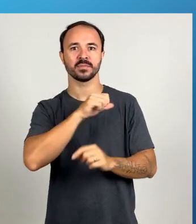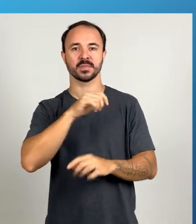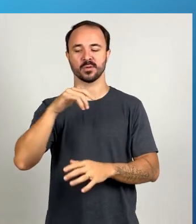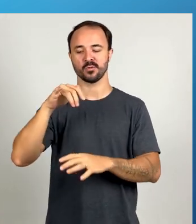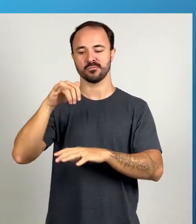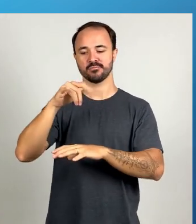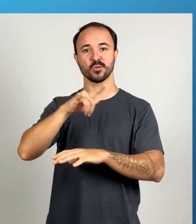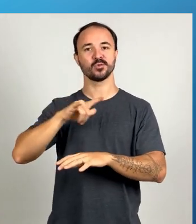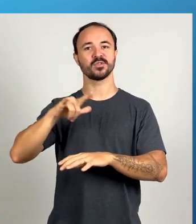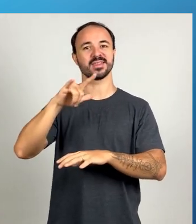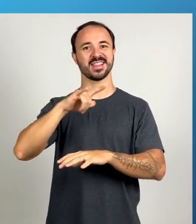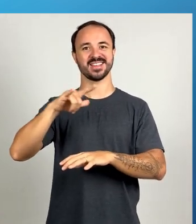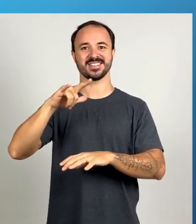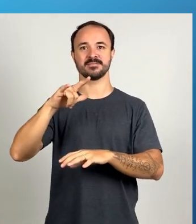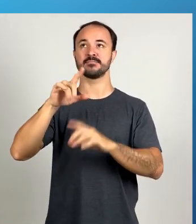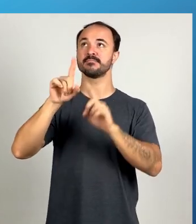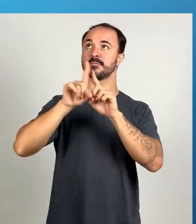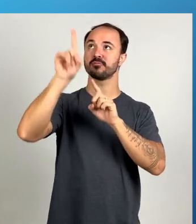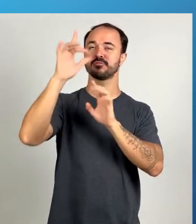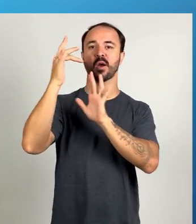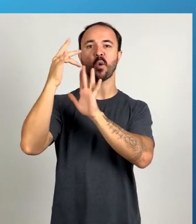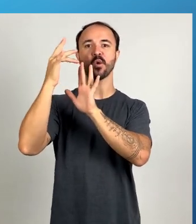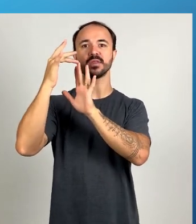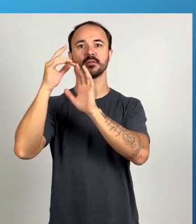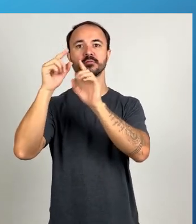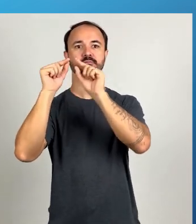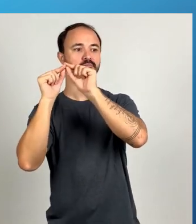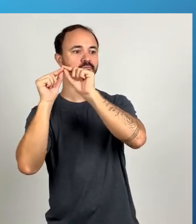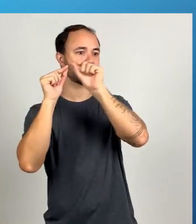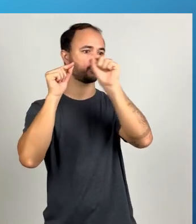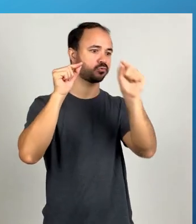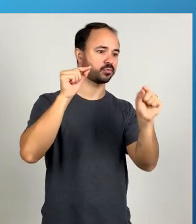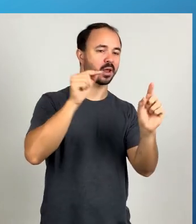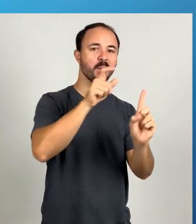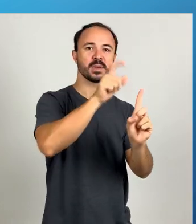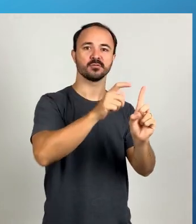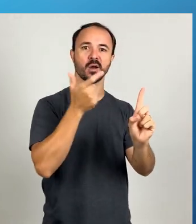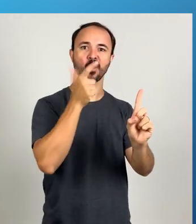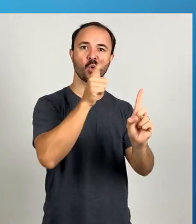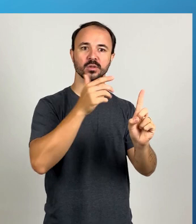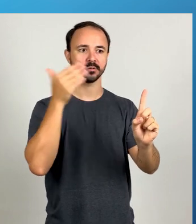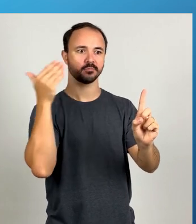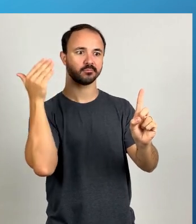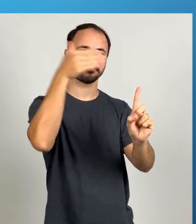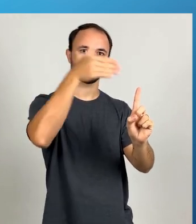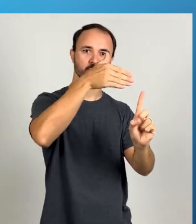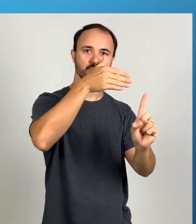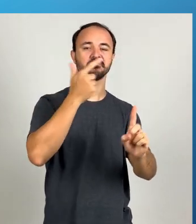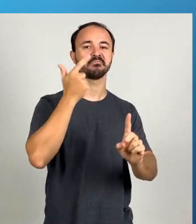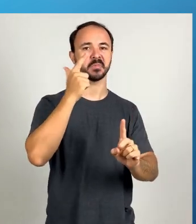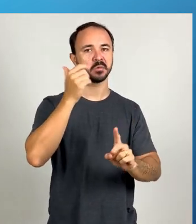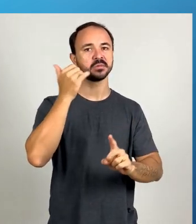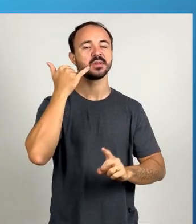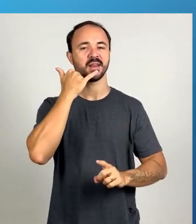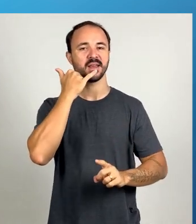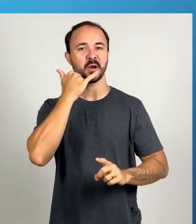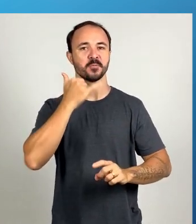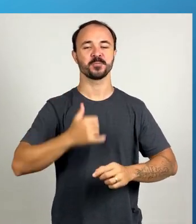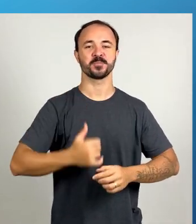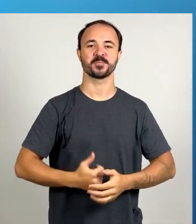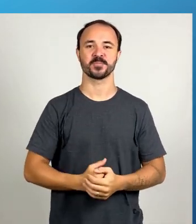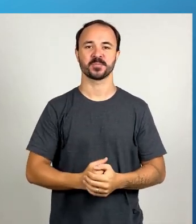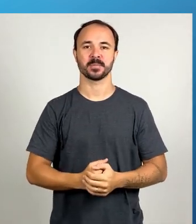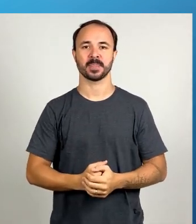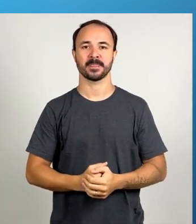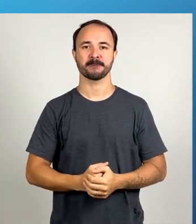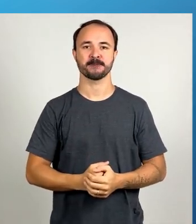para o telefone da pessoa que você ligou em qualquer lugar do mundo. Então funciona muito rápido e é dessa forma, tá bom? É como